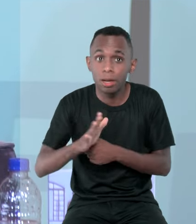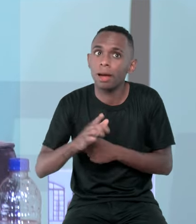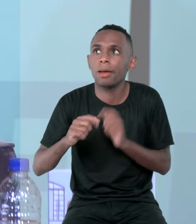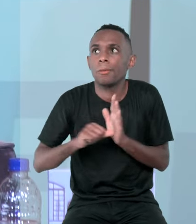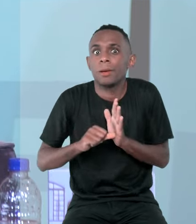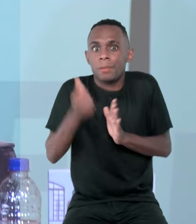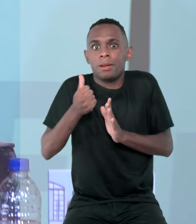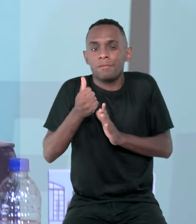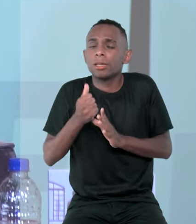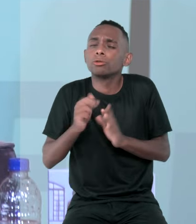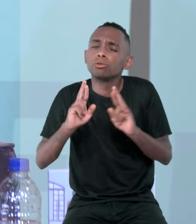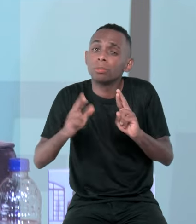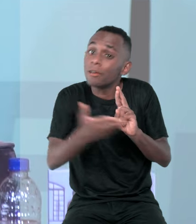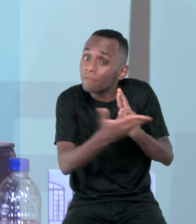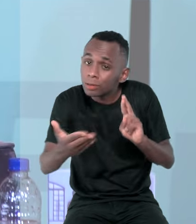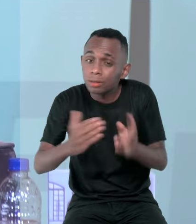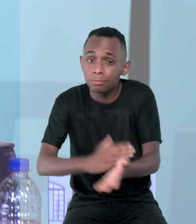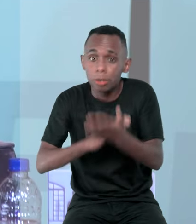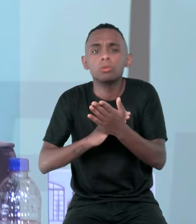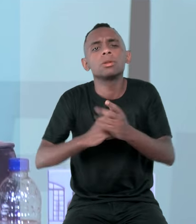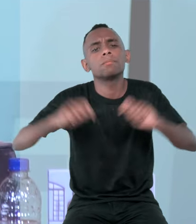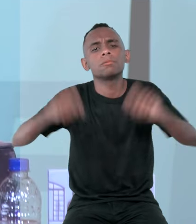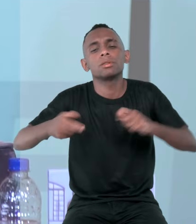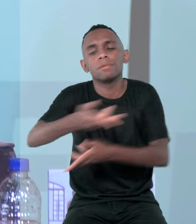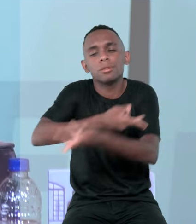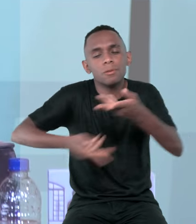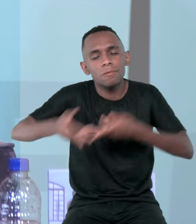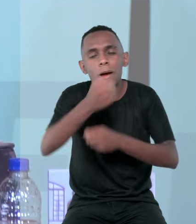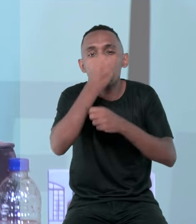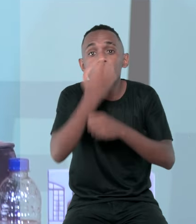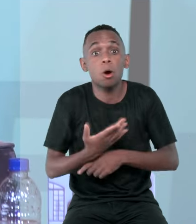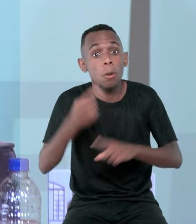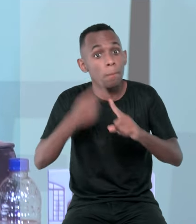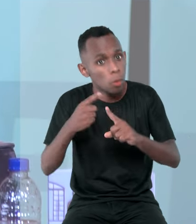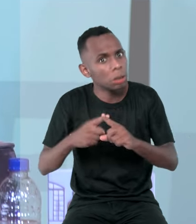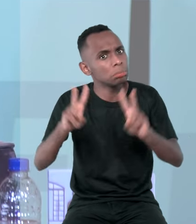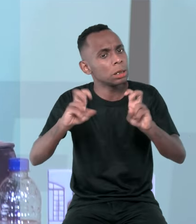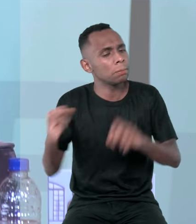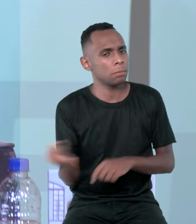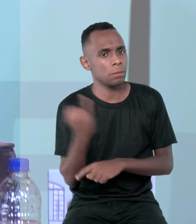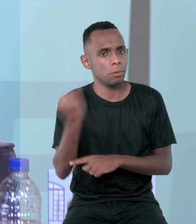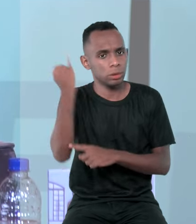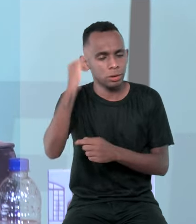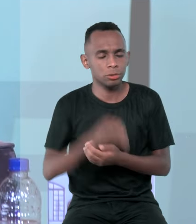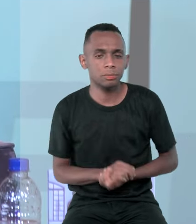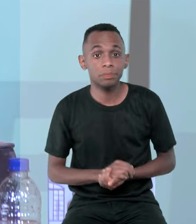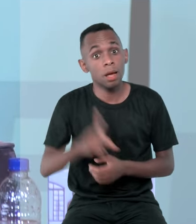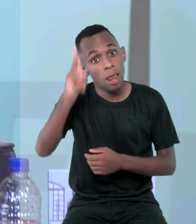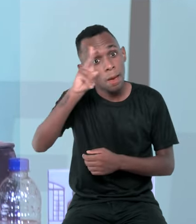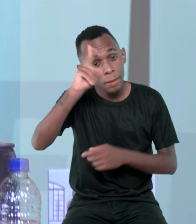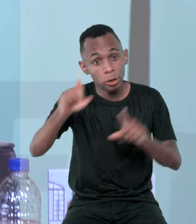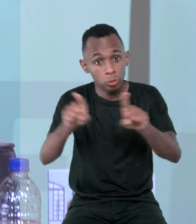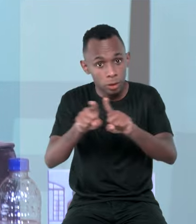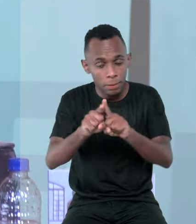estreia, eu conto com vocês para que essa conversa seja muito boa, porque ela é extremamente importante. Né? E lembrando